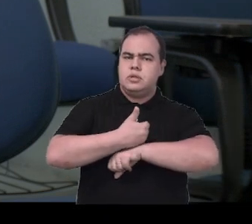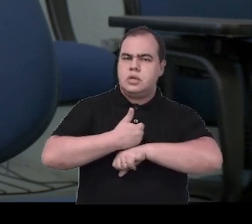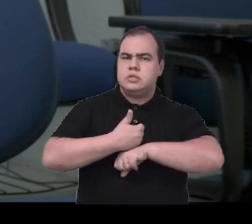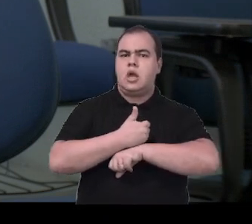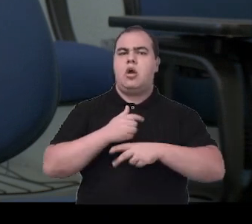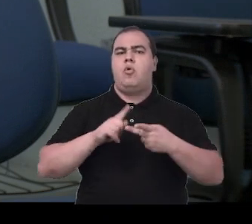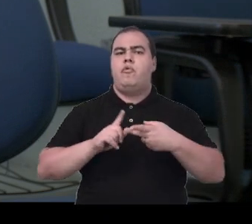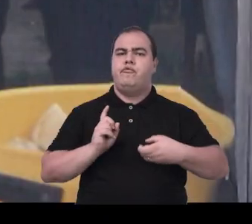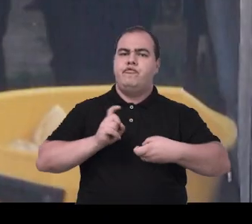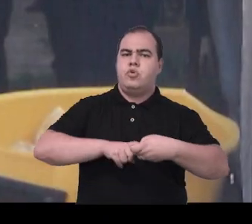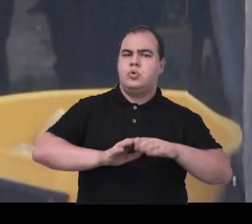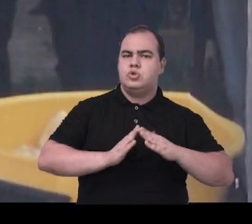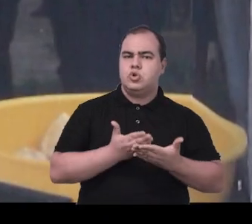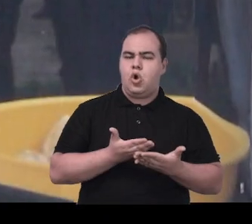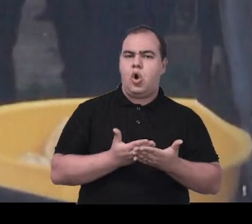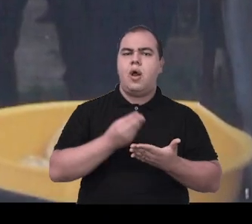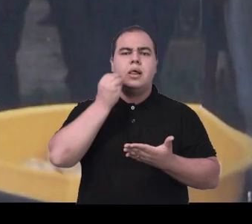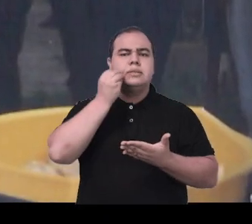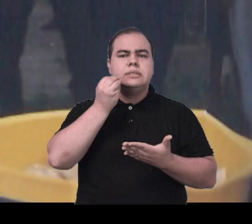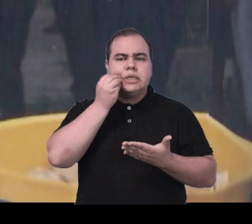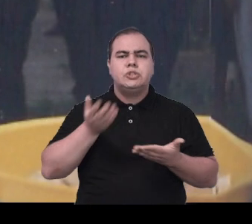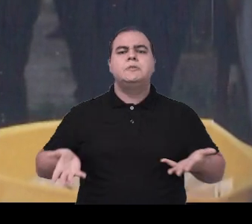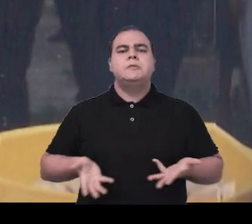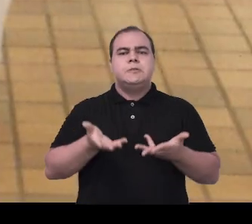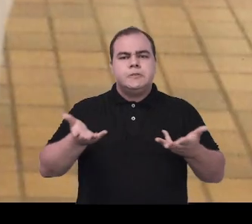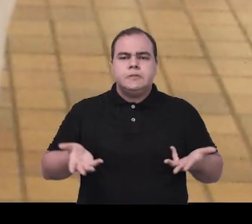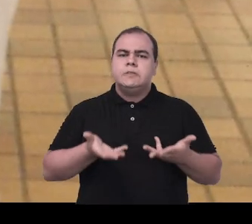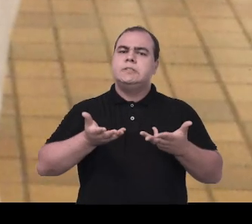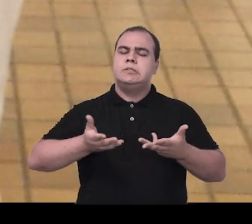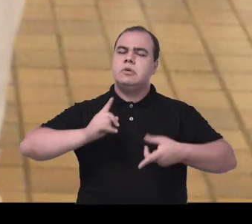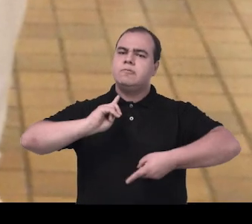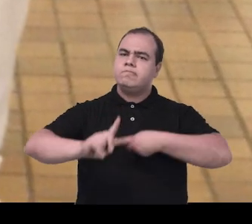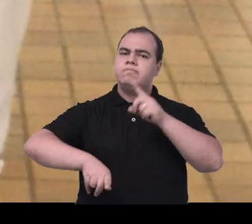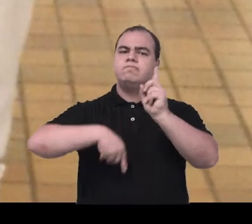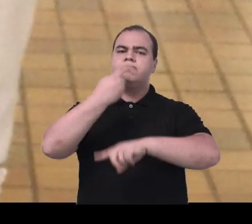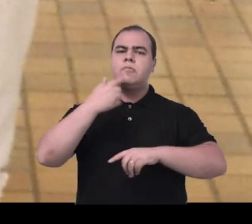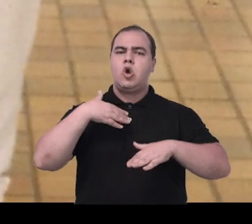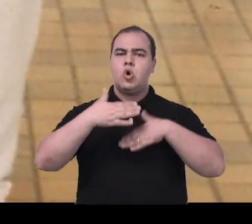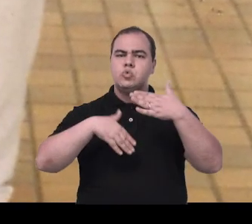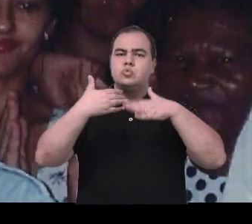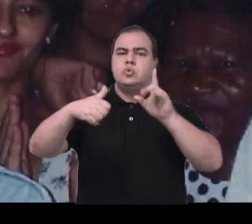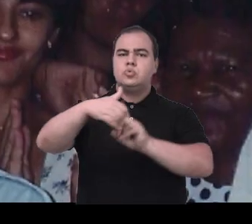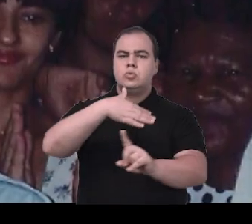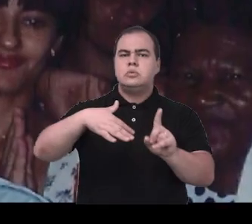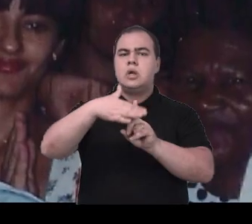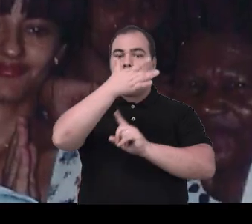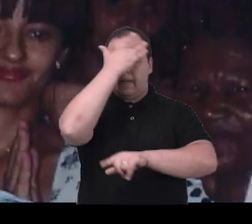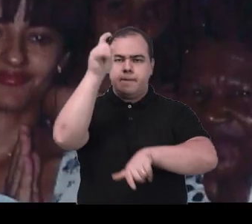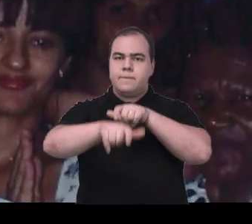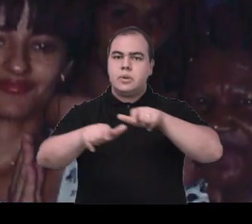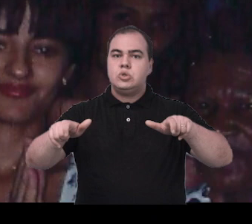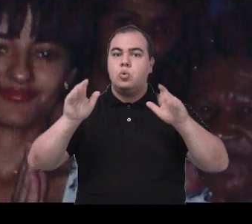profissionalização, volta à escola, tentando então fazer como se fosse uma reconstrução social